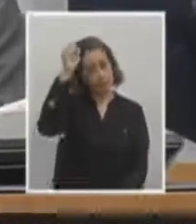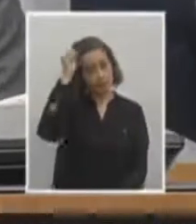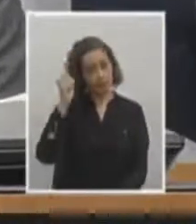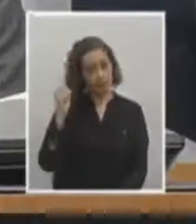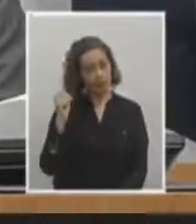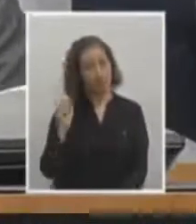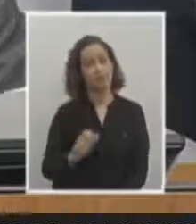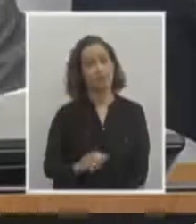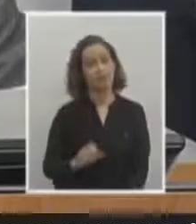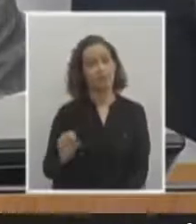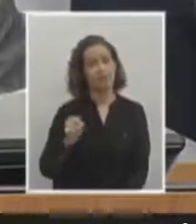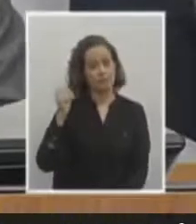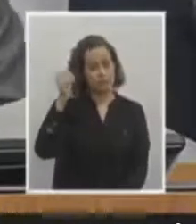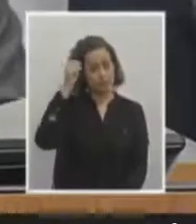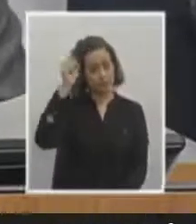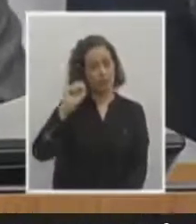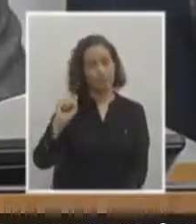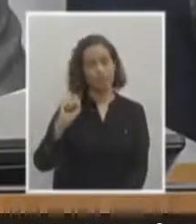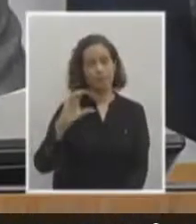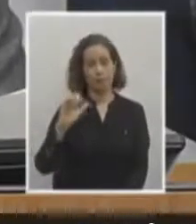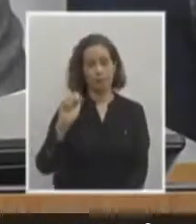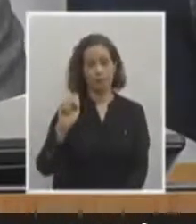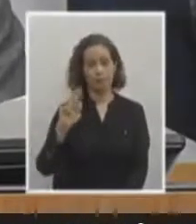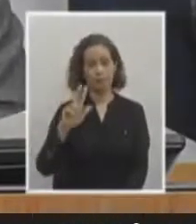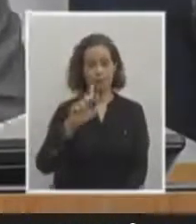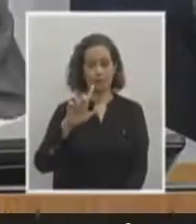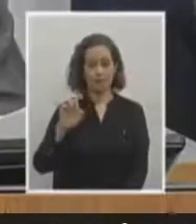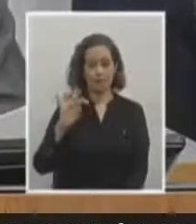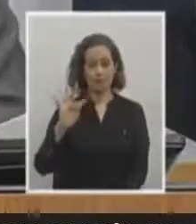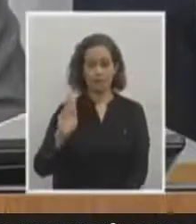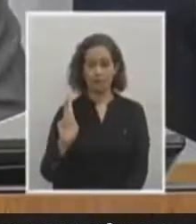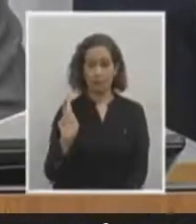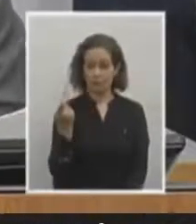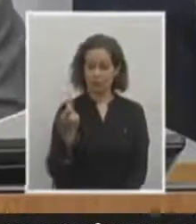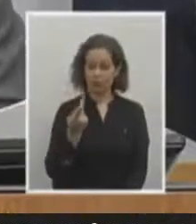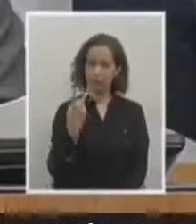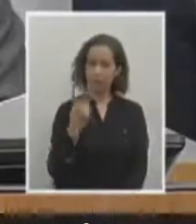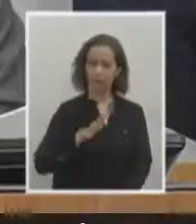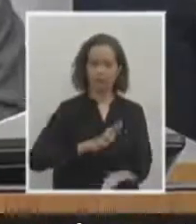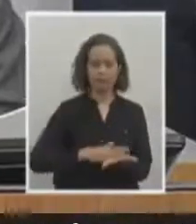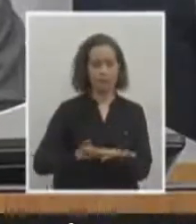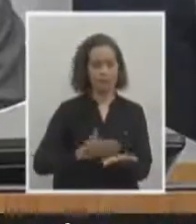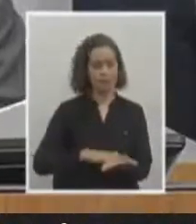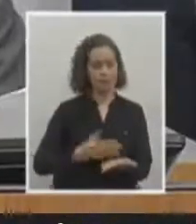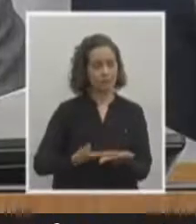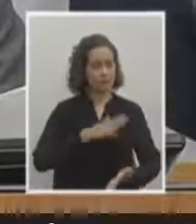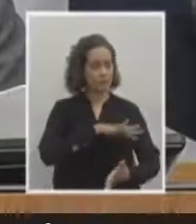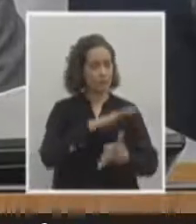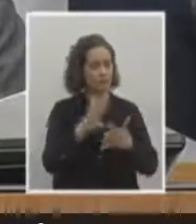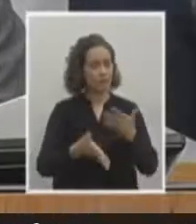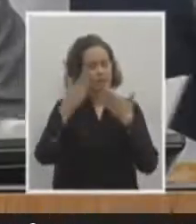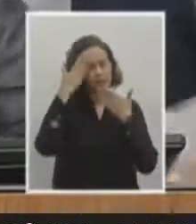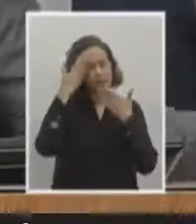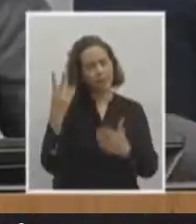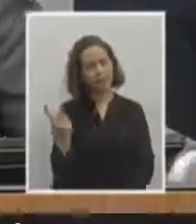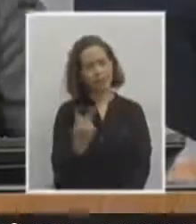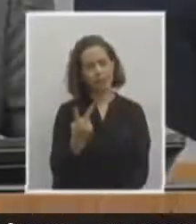aqui conosco. Então, temos duas intérpretes de Libras e agradecemos tanto a Núbia quanto a